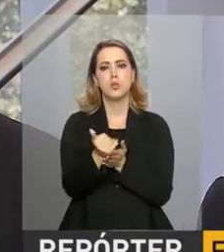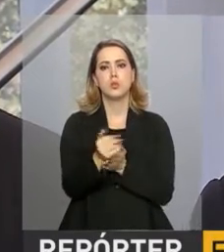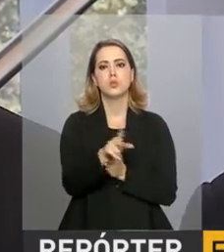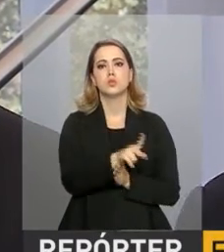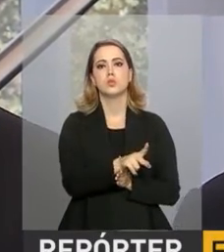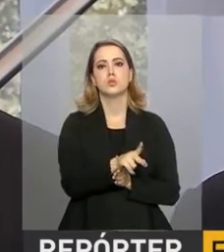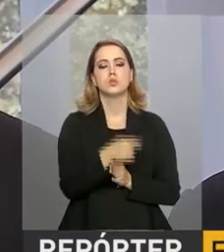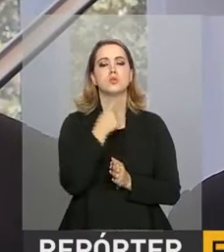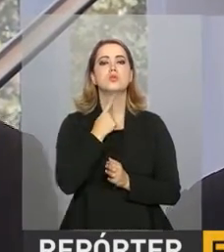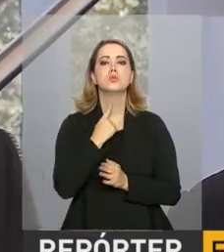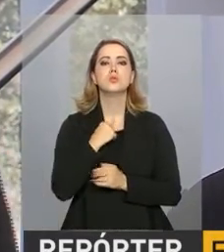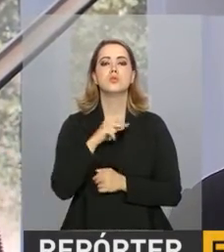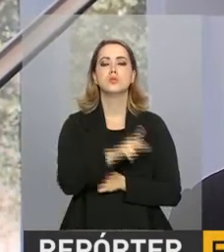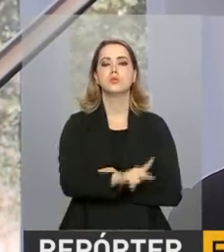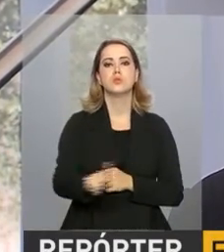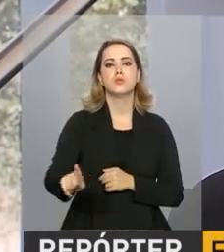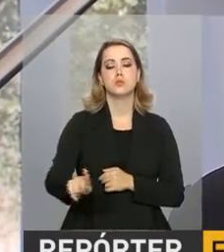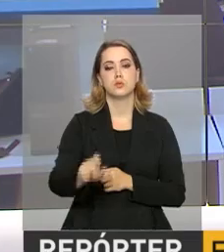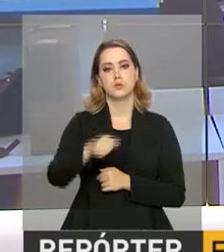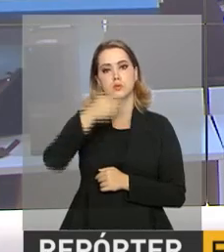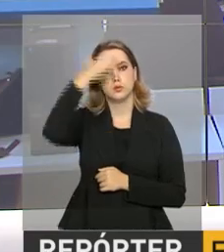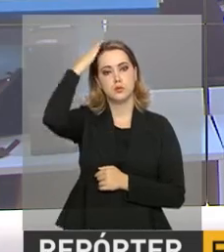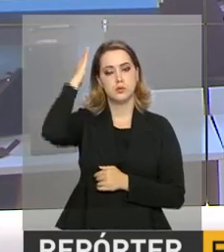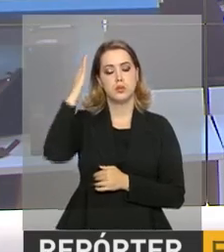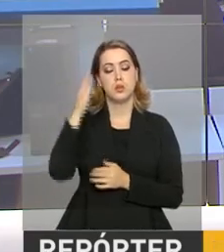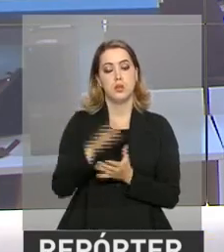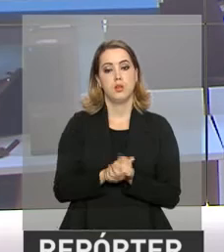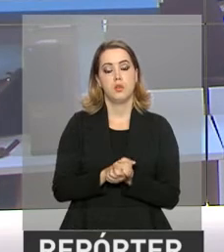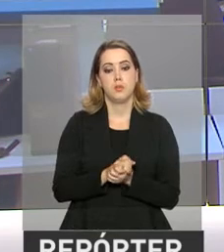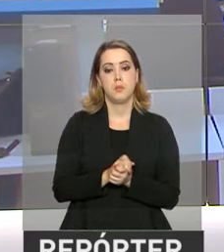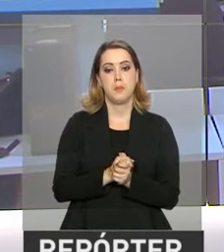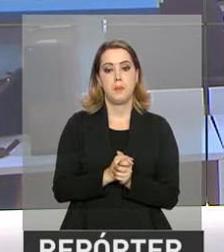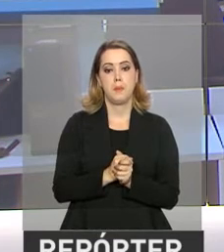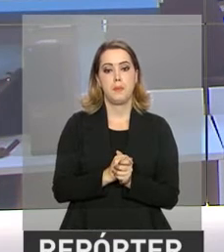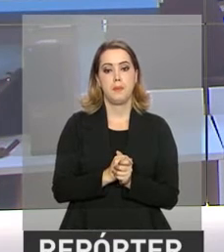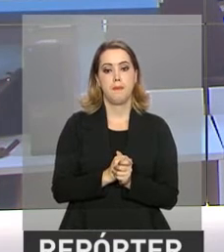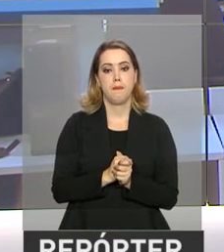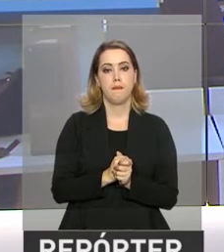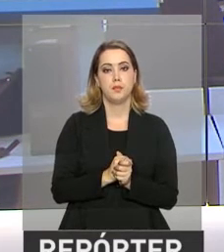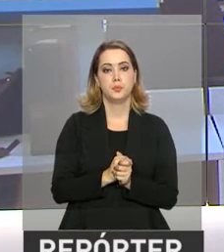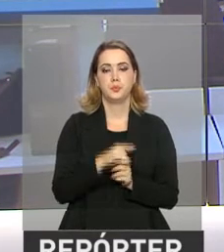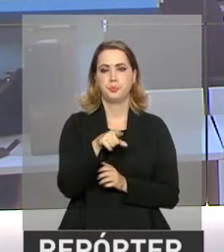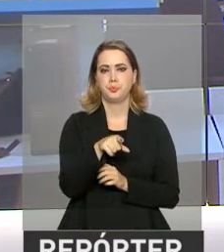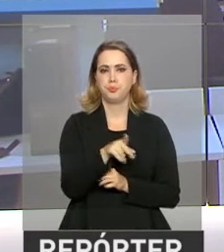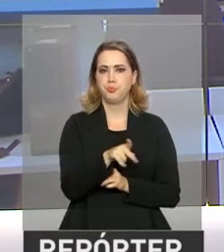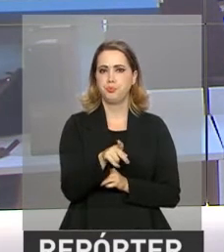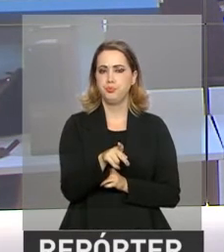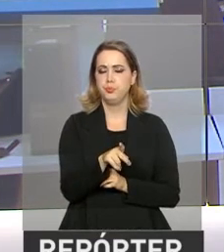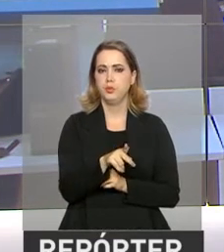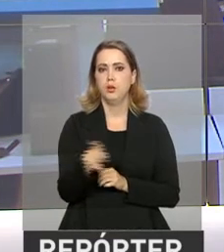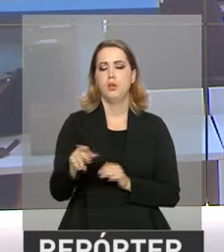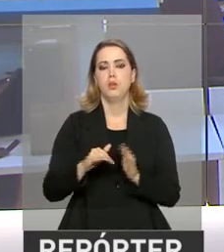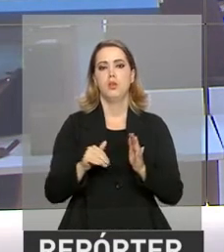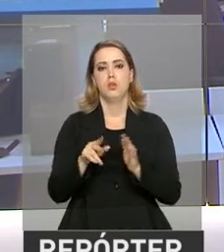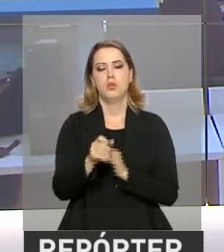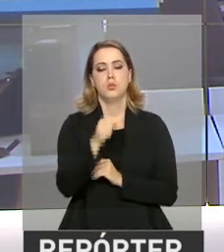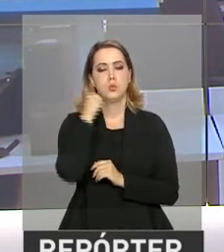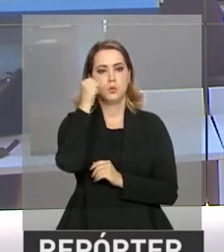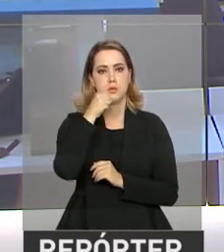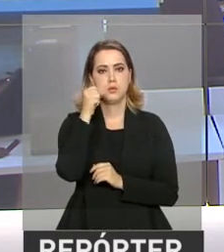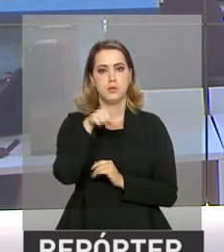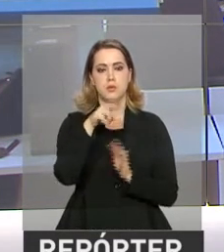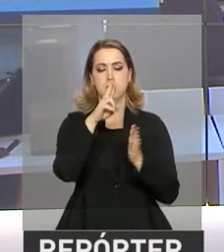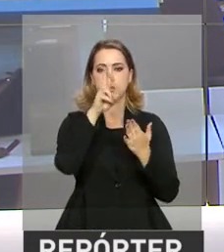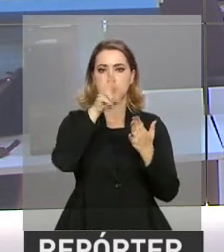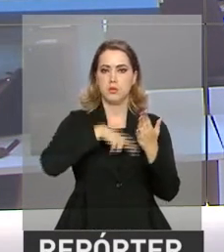consiga concluir antes do recesso no senado o relator da pec de limite de gastos públicos será o senador